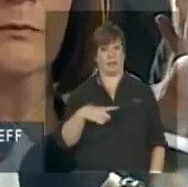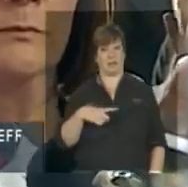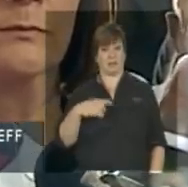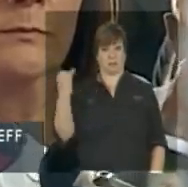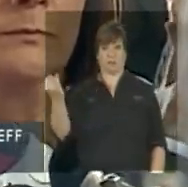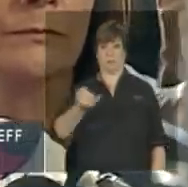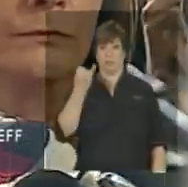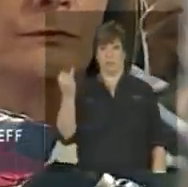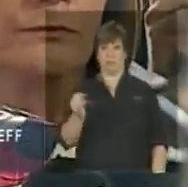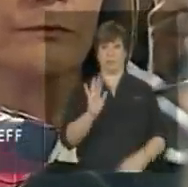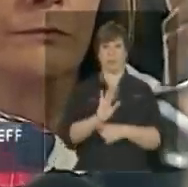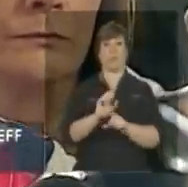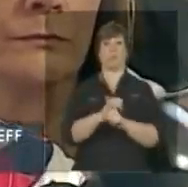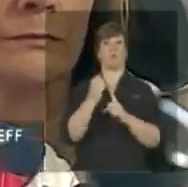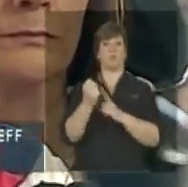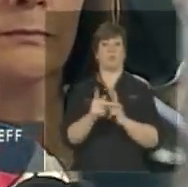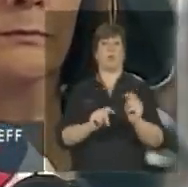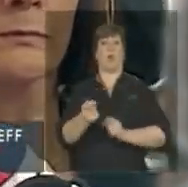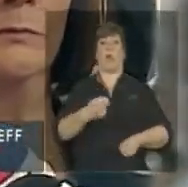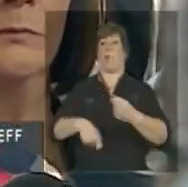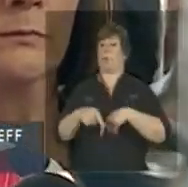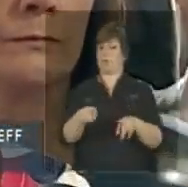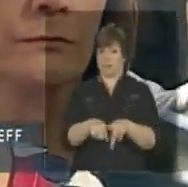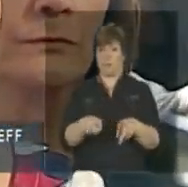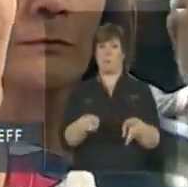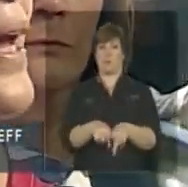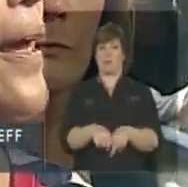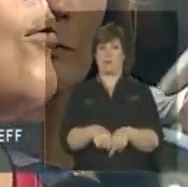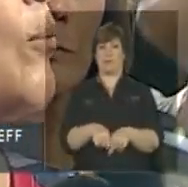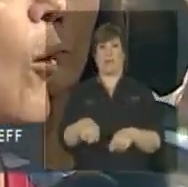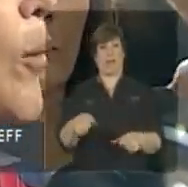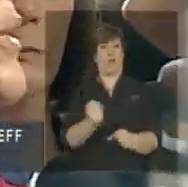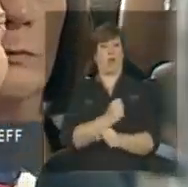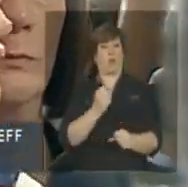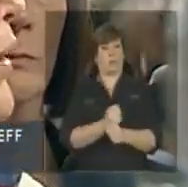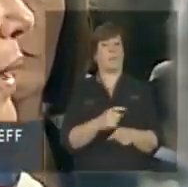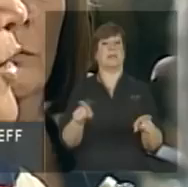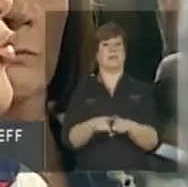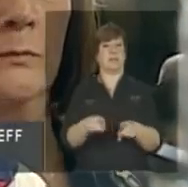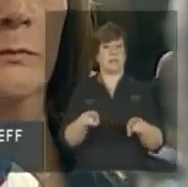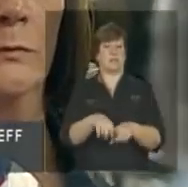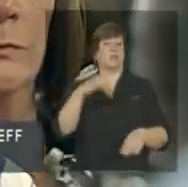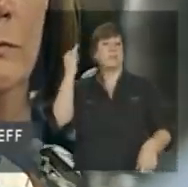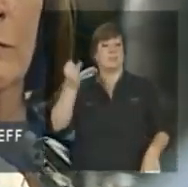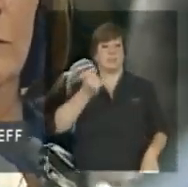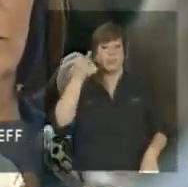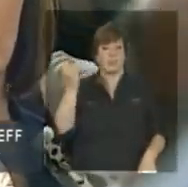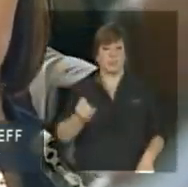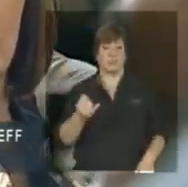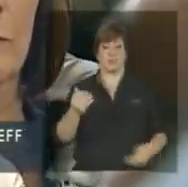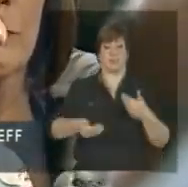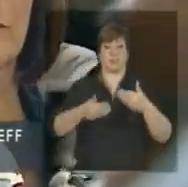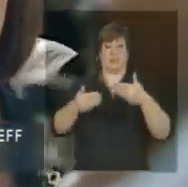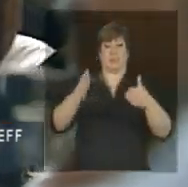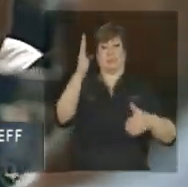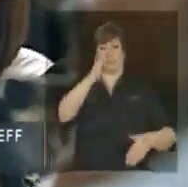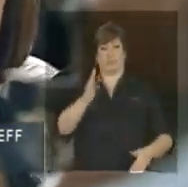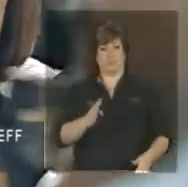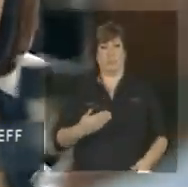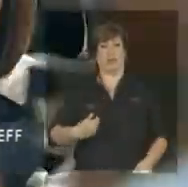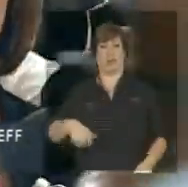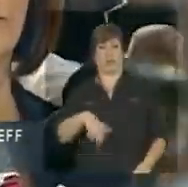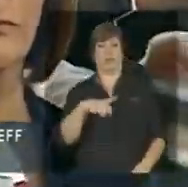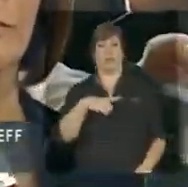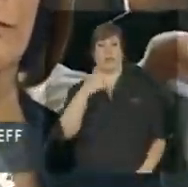impacto social e ela tem um impacto econômico. Ela também é uma obra importante para a etapa do Brasil, porque nós passamos